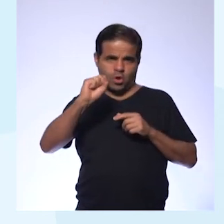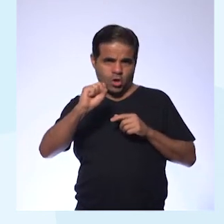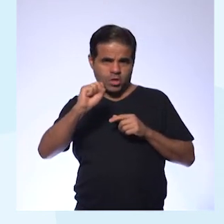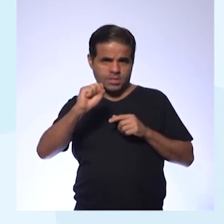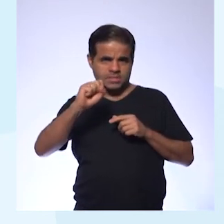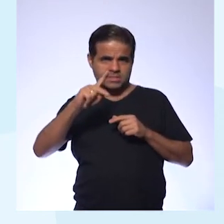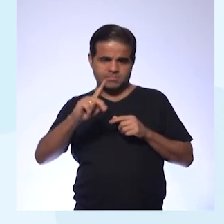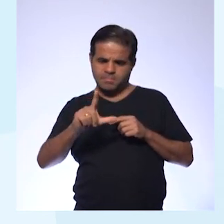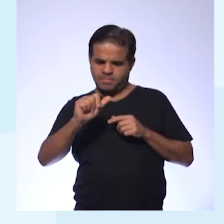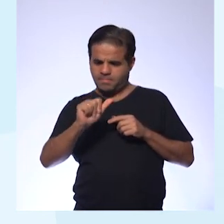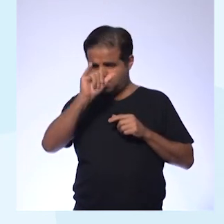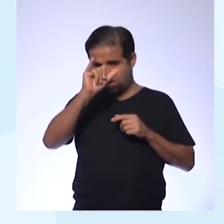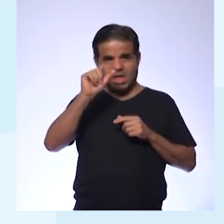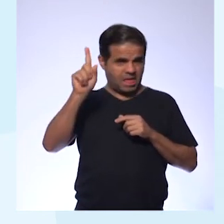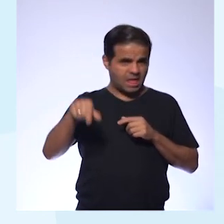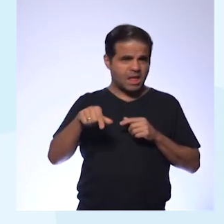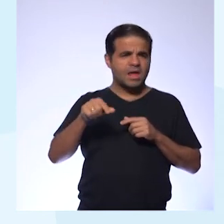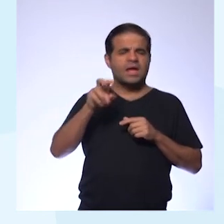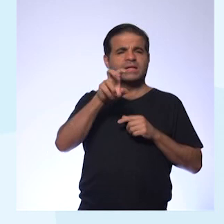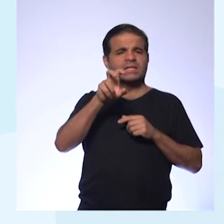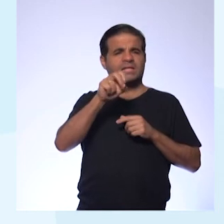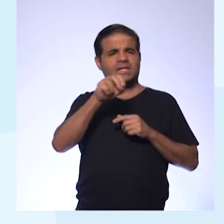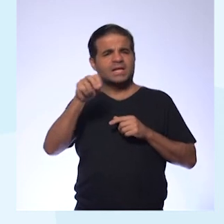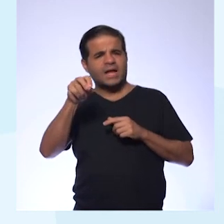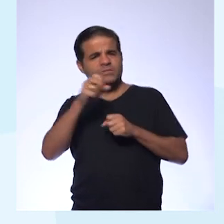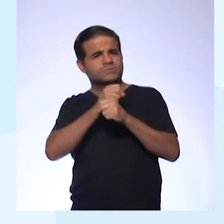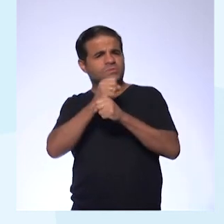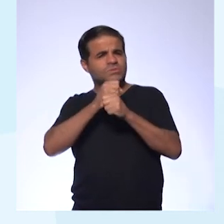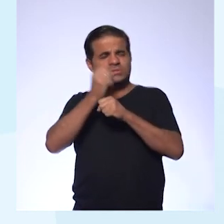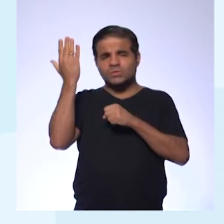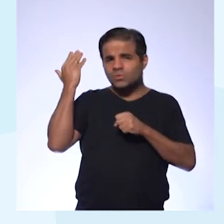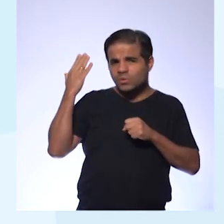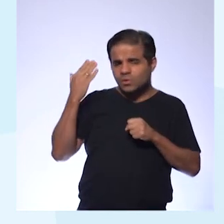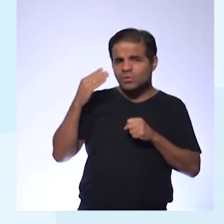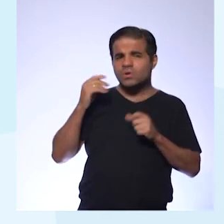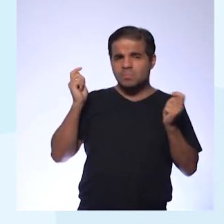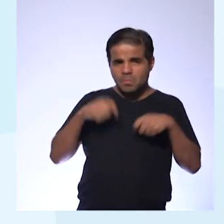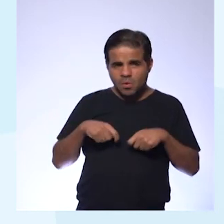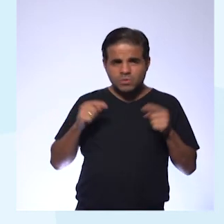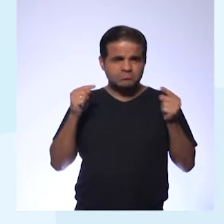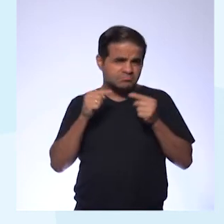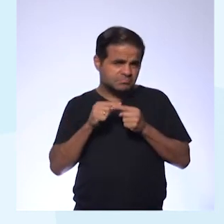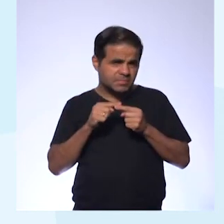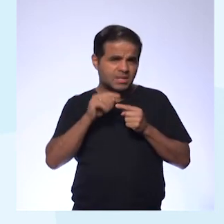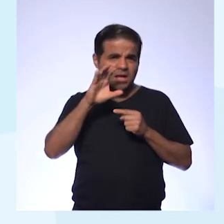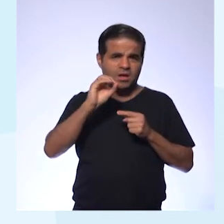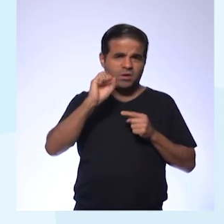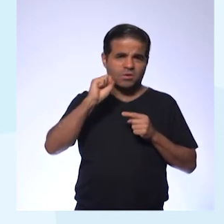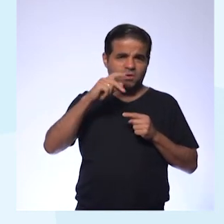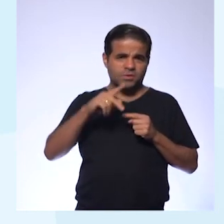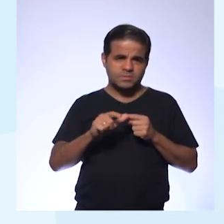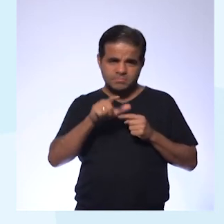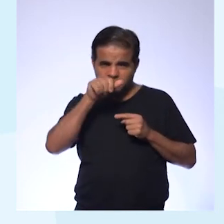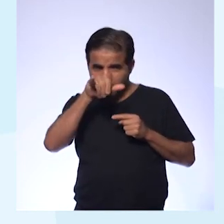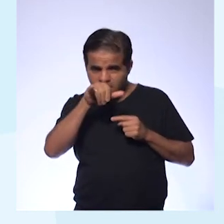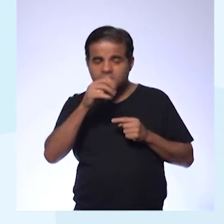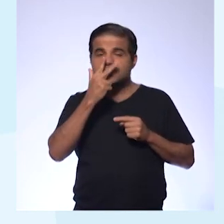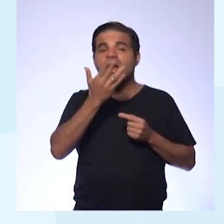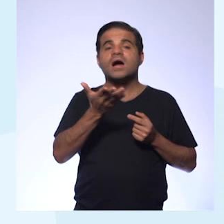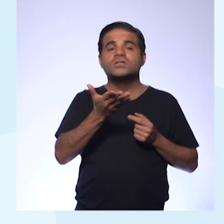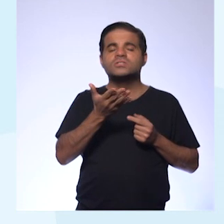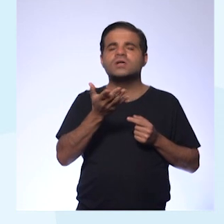que Don Quixote fazia há 500 anos, né, hoje seria chamado de cosplay? 1 minuto e já voltamos com a sua